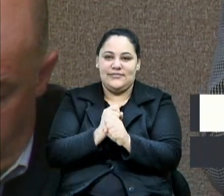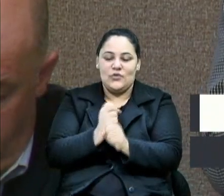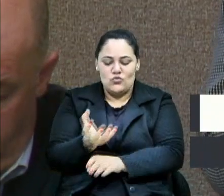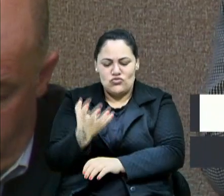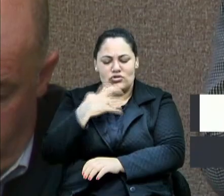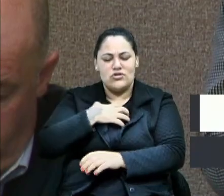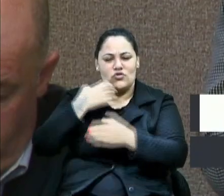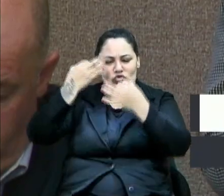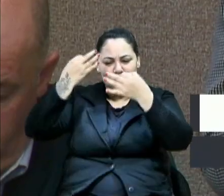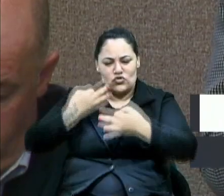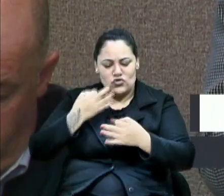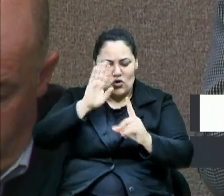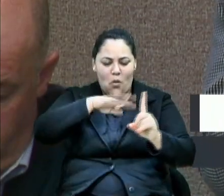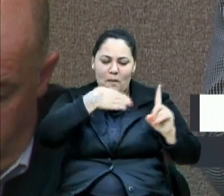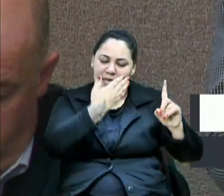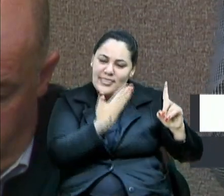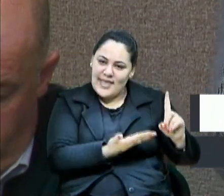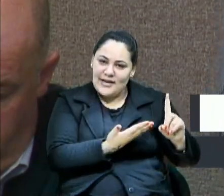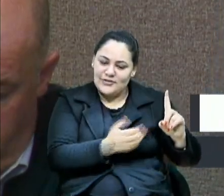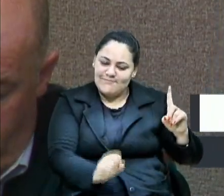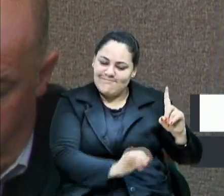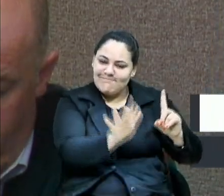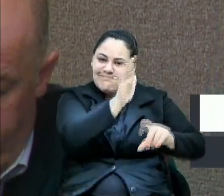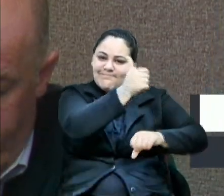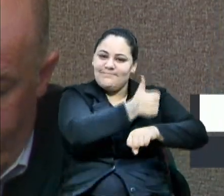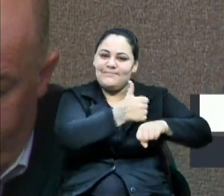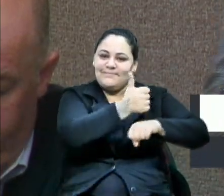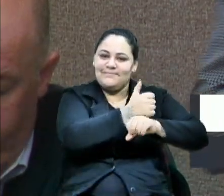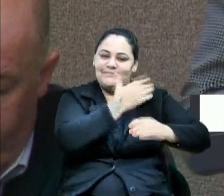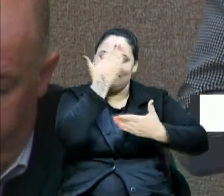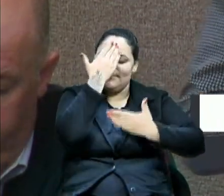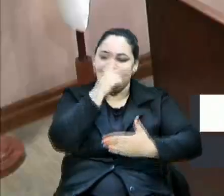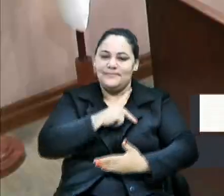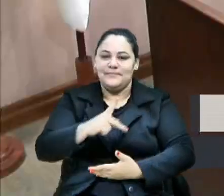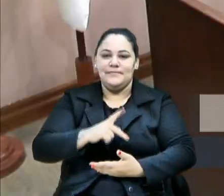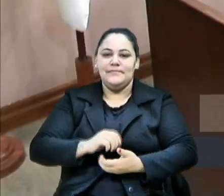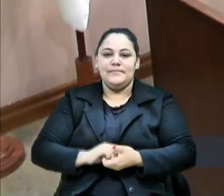justa homenagem a estes valorosos profissionais. Muito obrigado, senhor